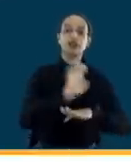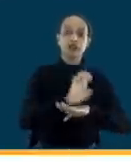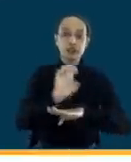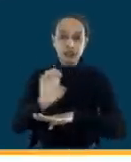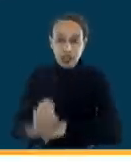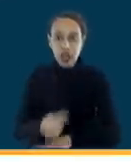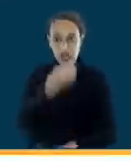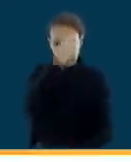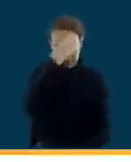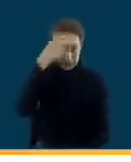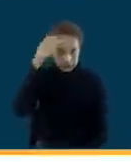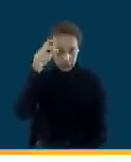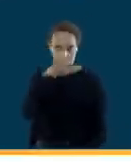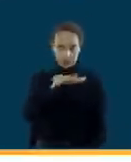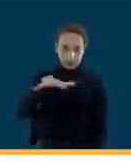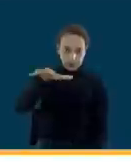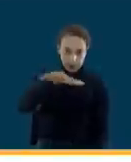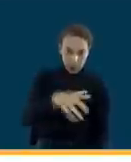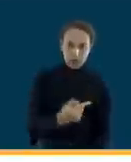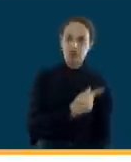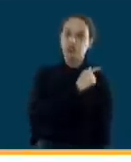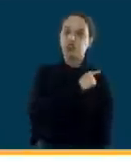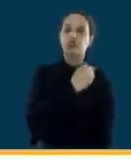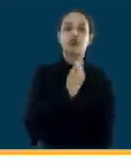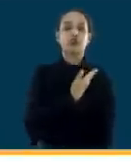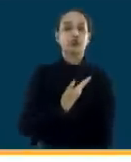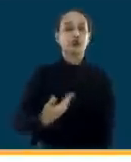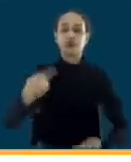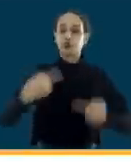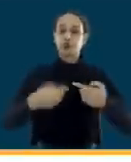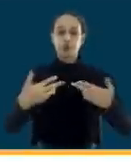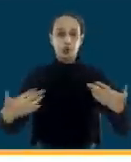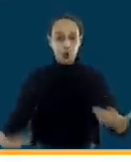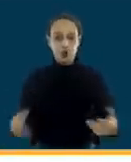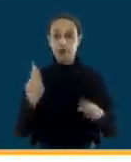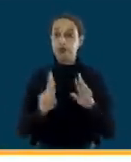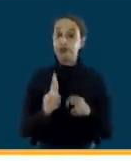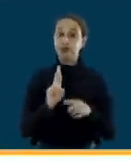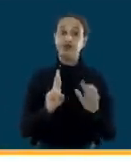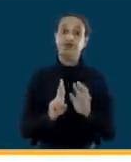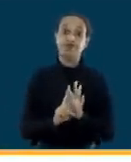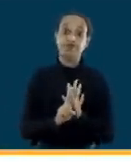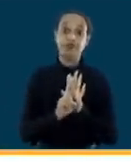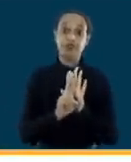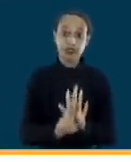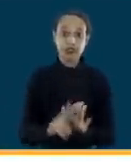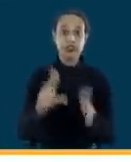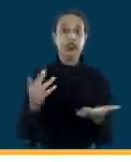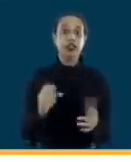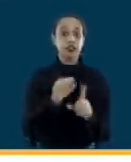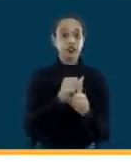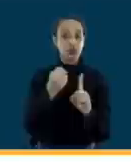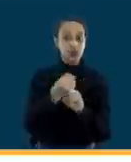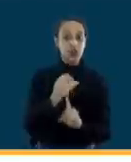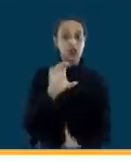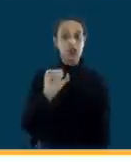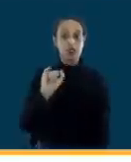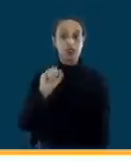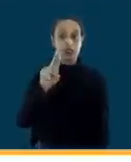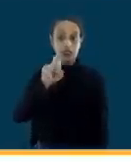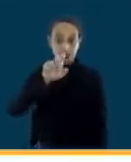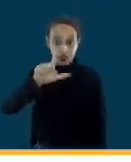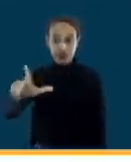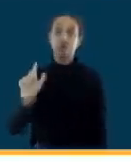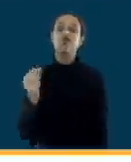de gestores públicos, representantes da sociedade civil. E é necessário circunscrever esse grupo para que a gente possa fazer